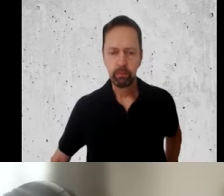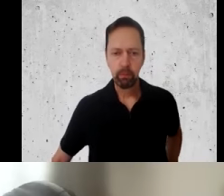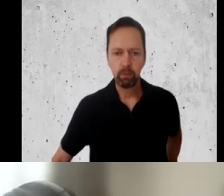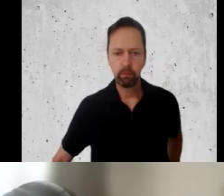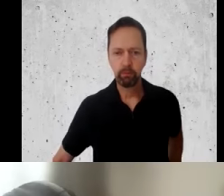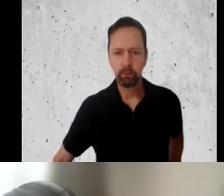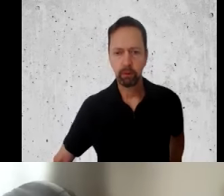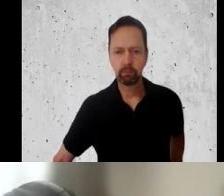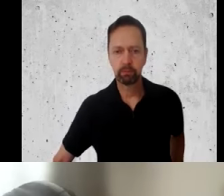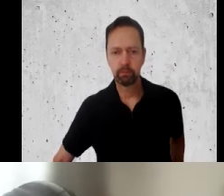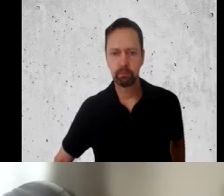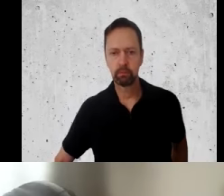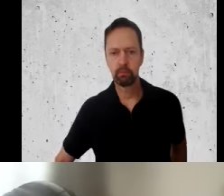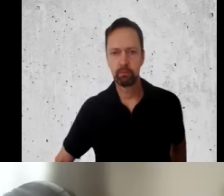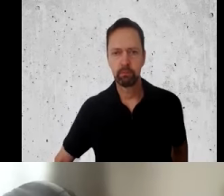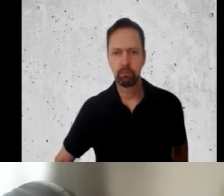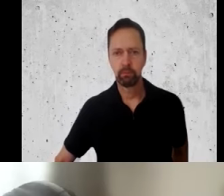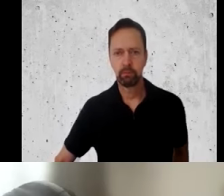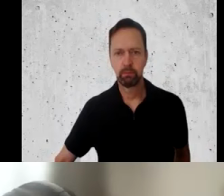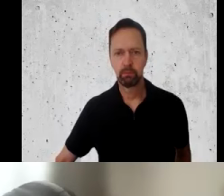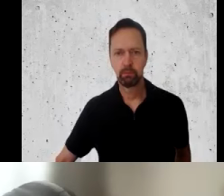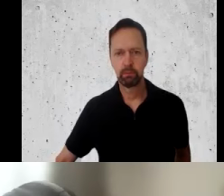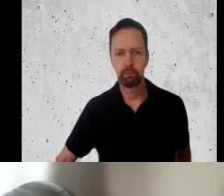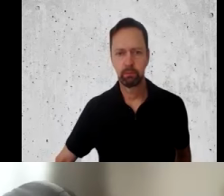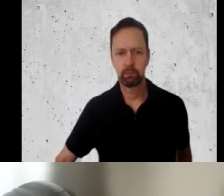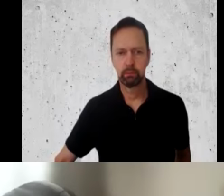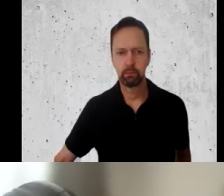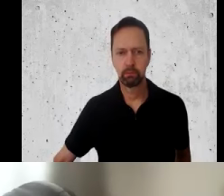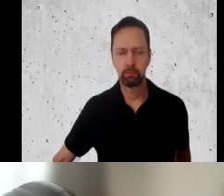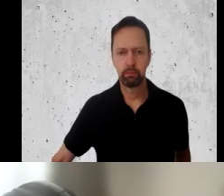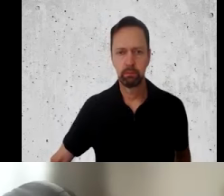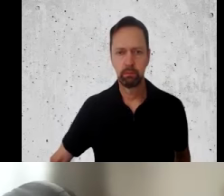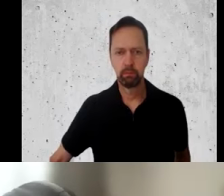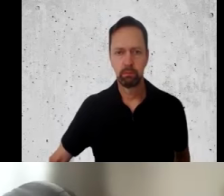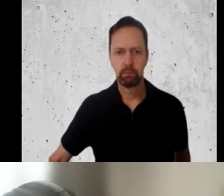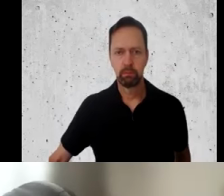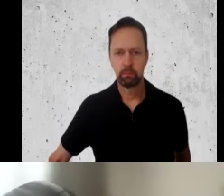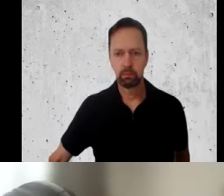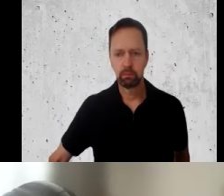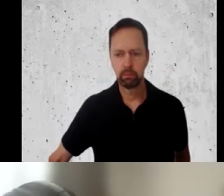da variável instrumental utilizada, assim. Me chamou a atenção o fato deles usarem